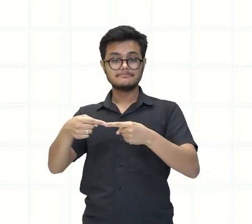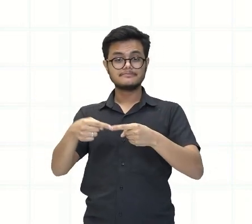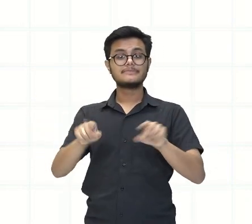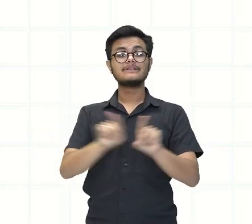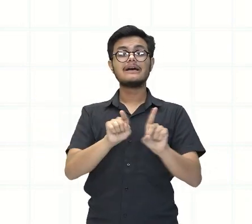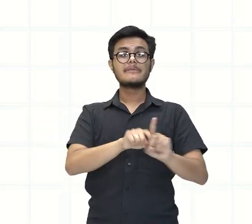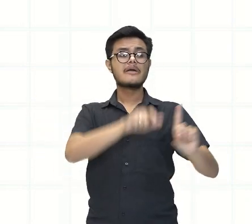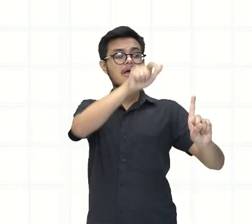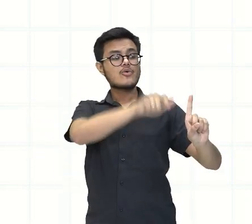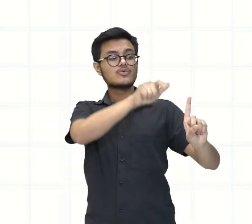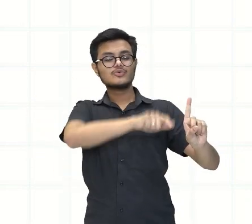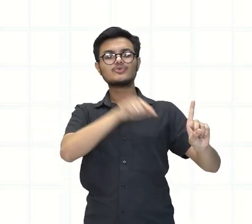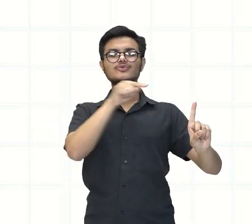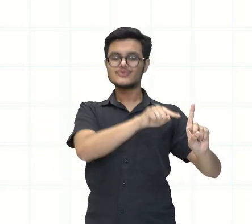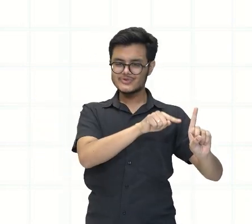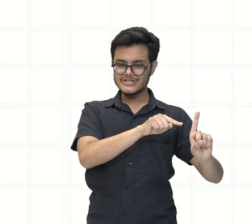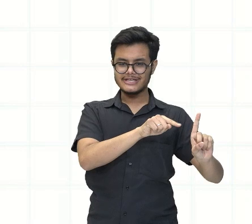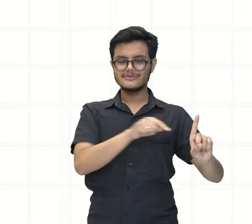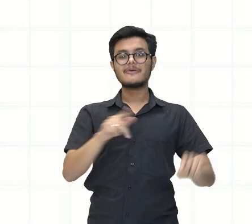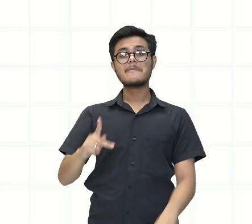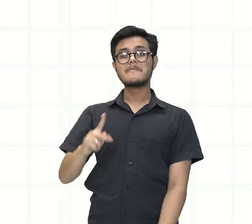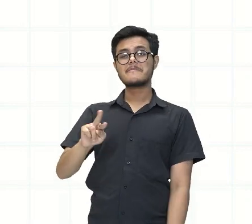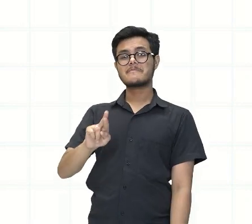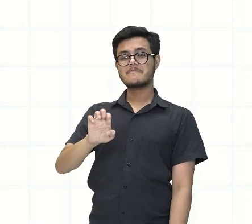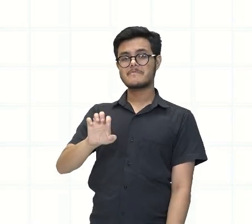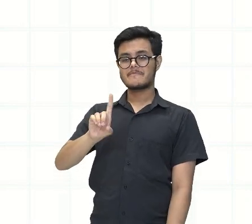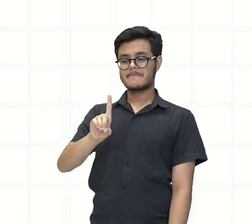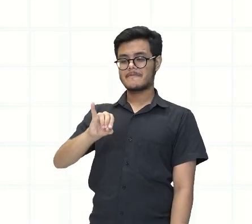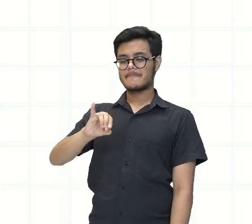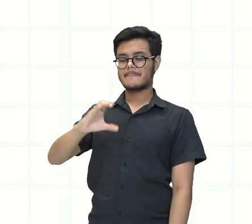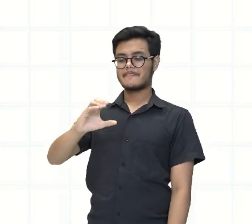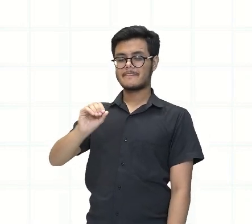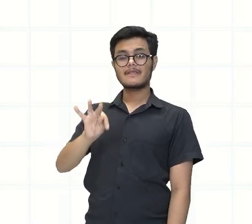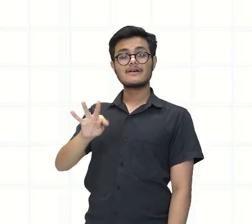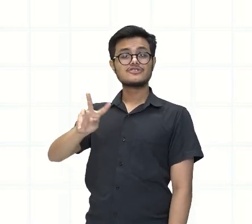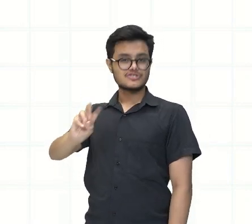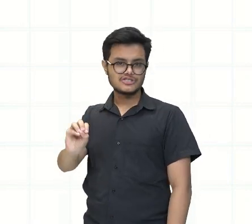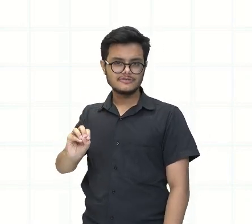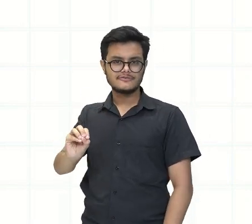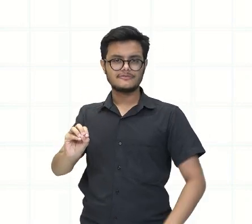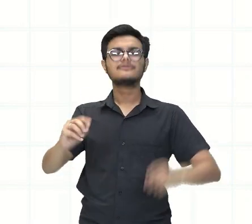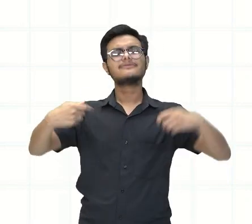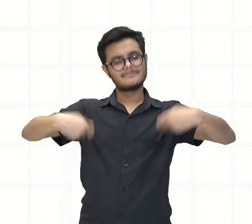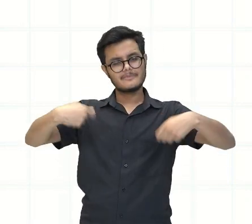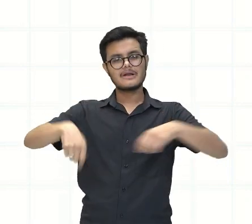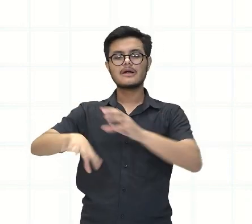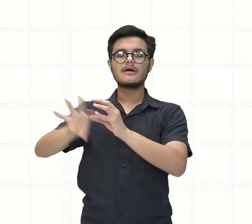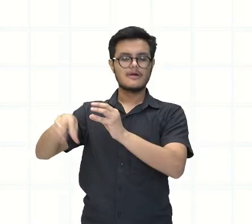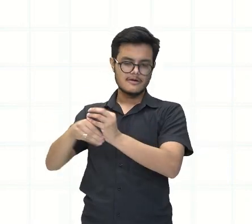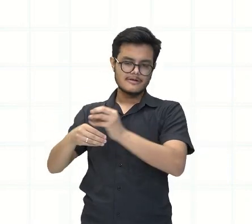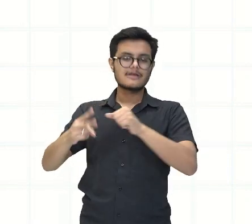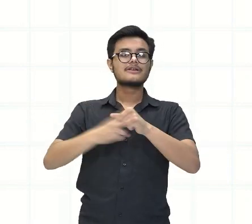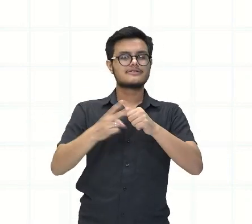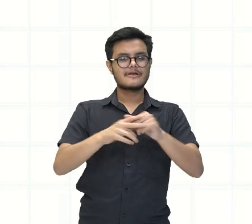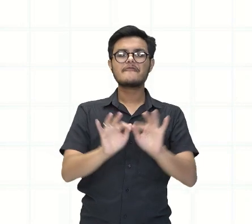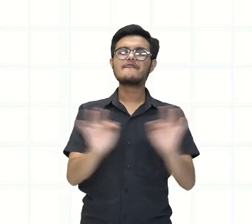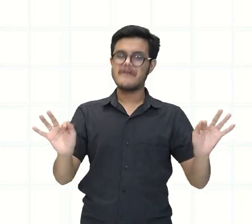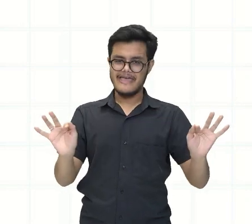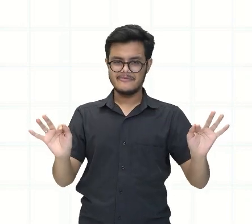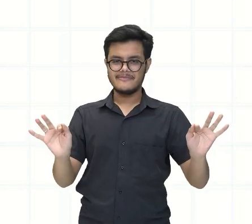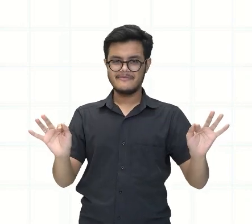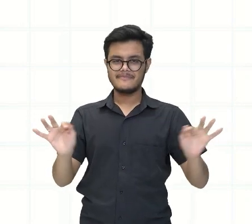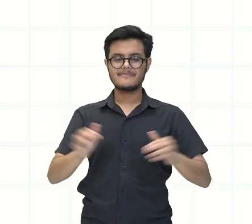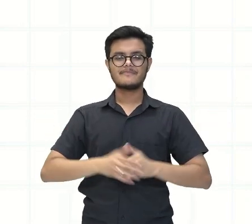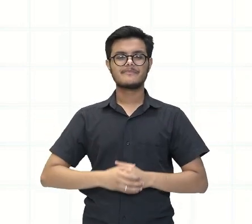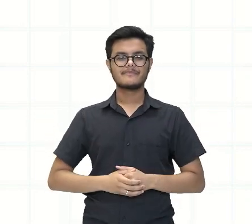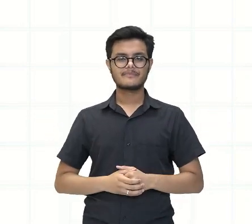né? Eu vou ter esse verbo de ligação e é preciso também ter o predicativo do sujeito,